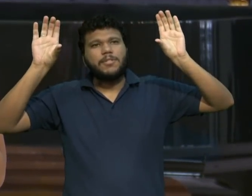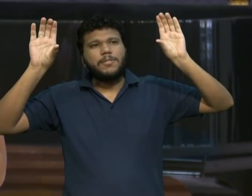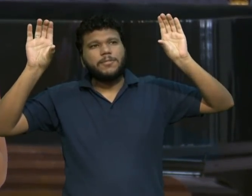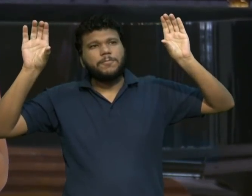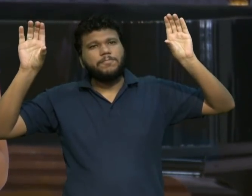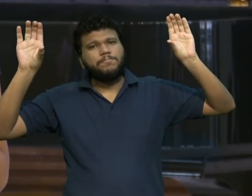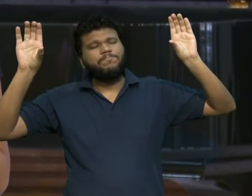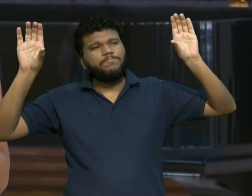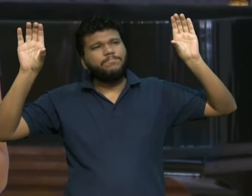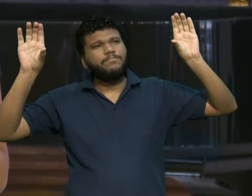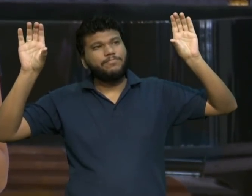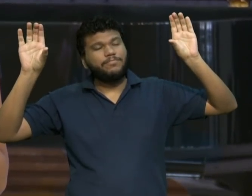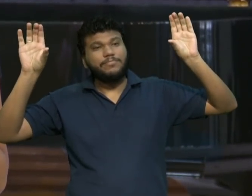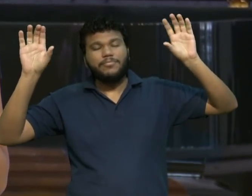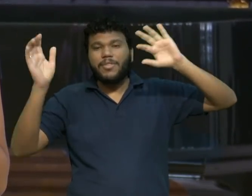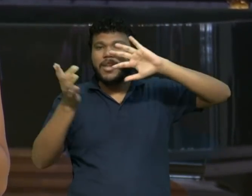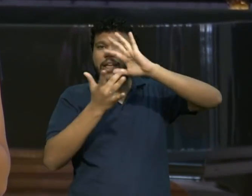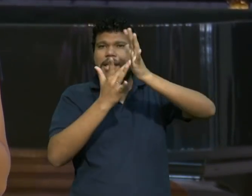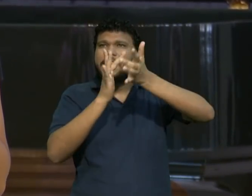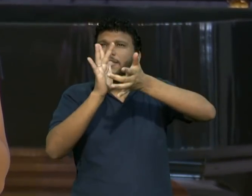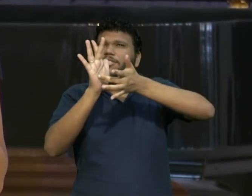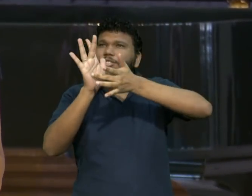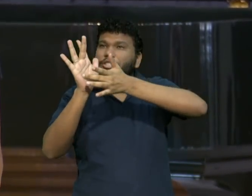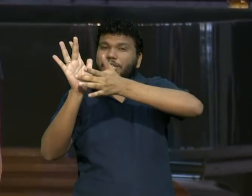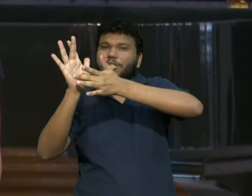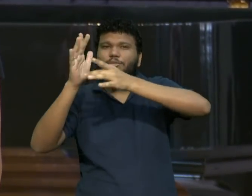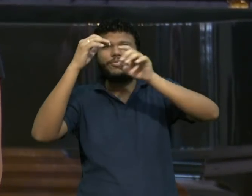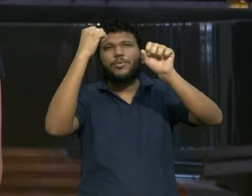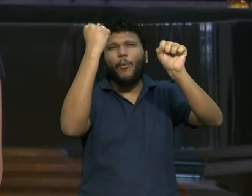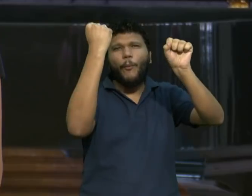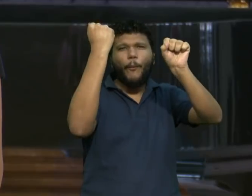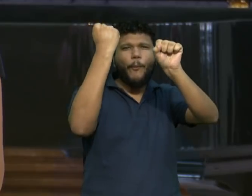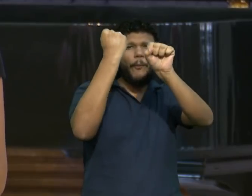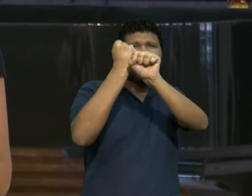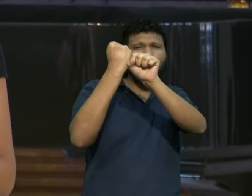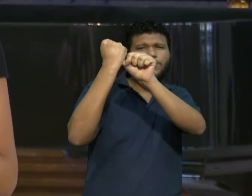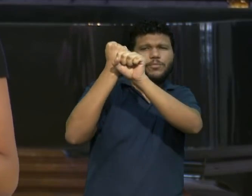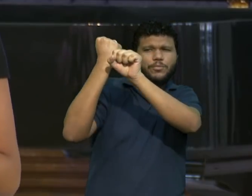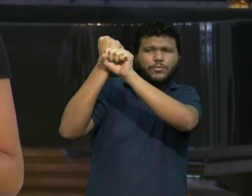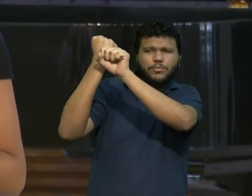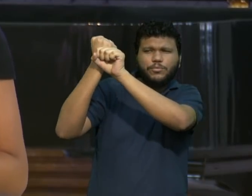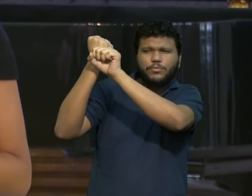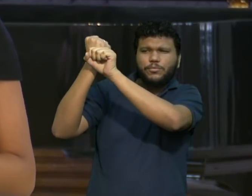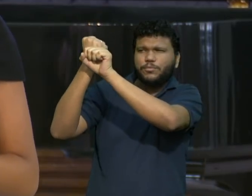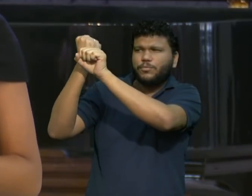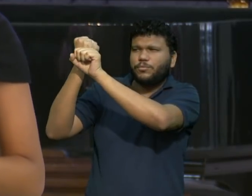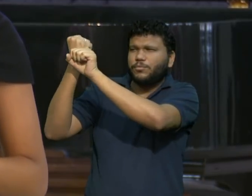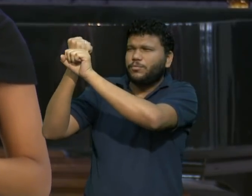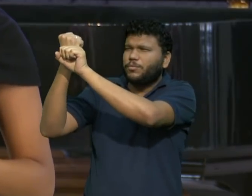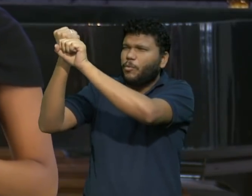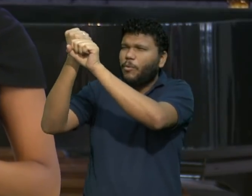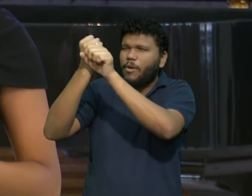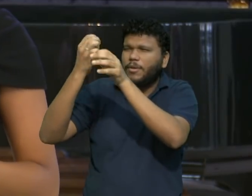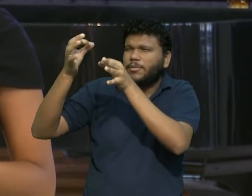que meu Jesus preparou para mim